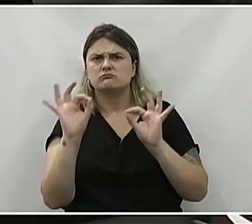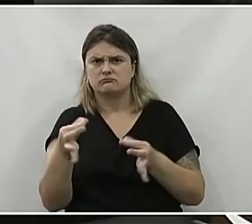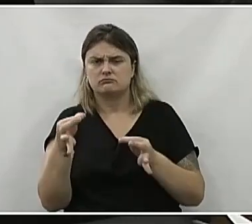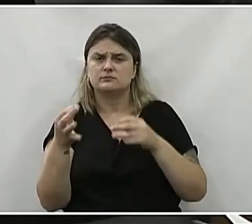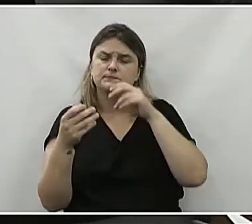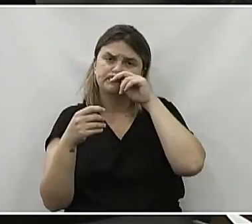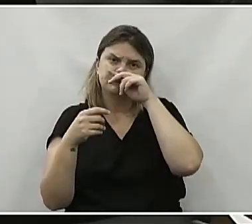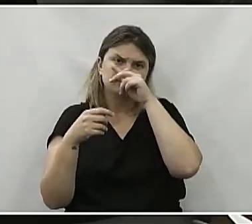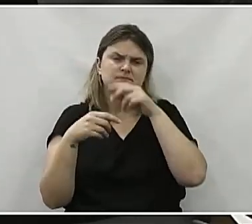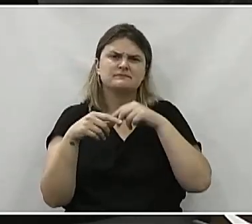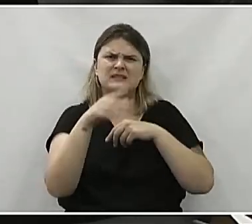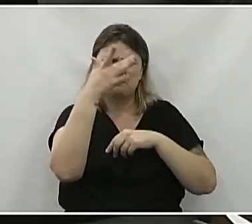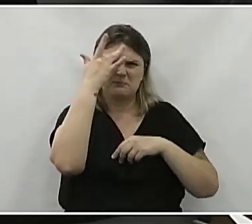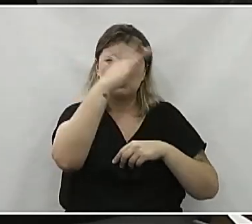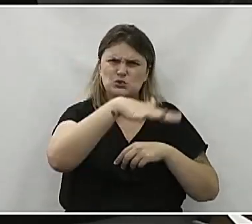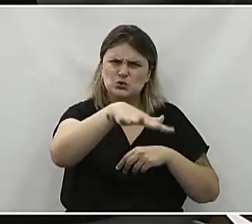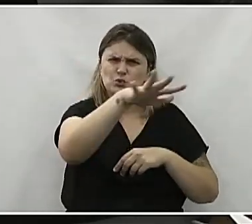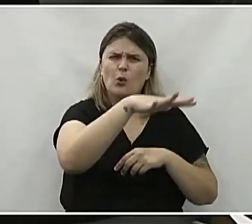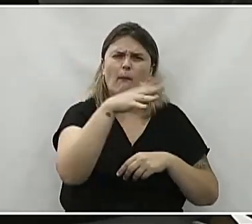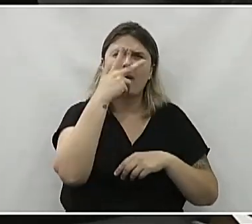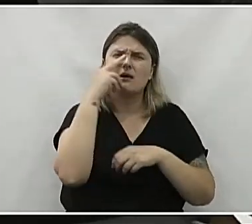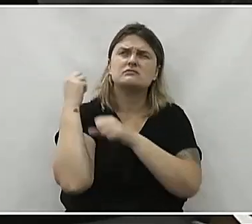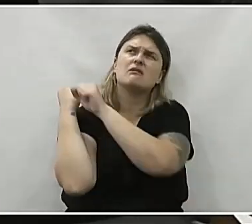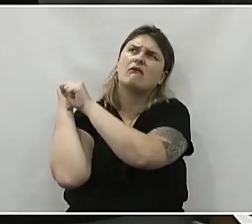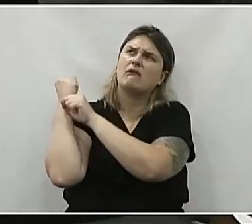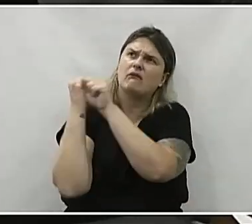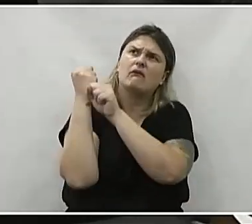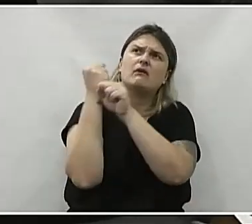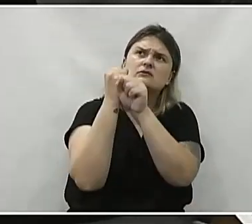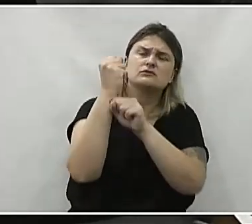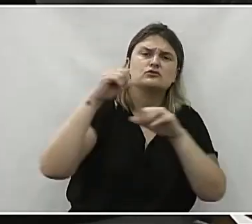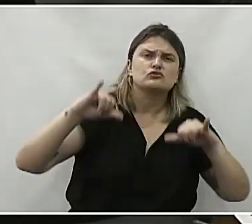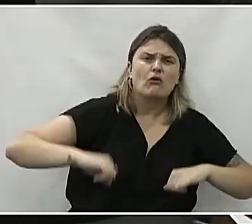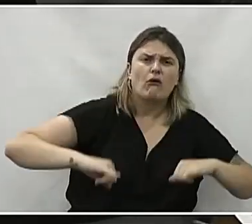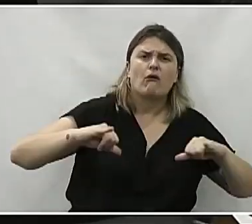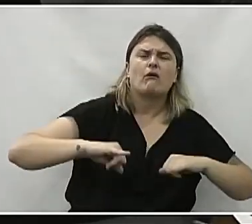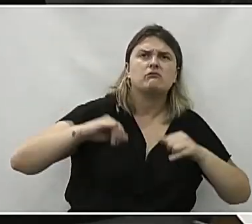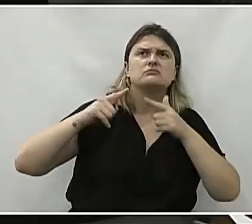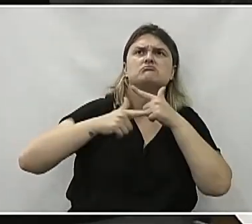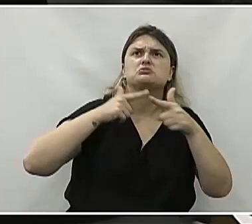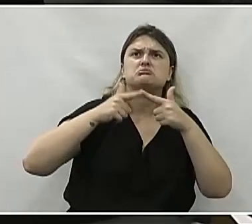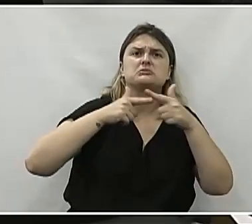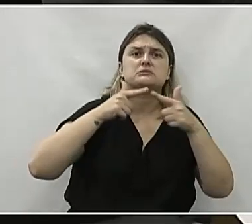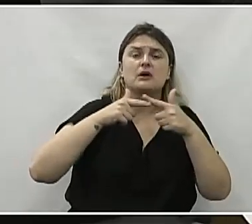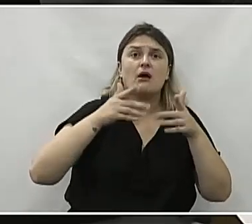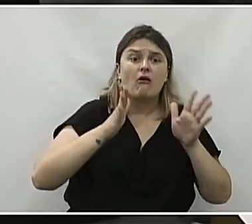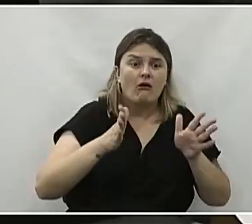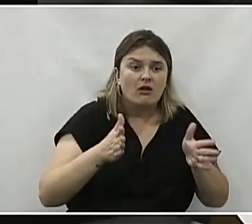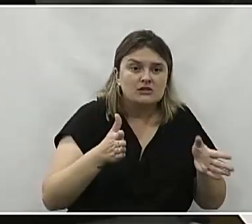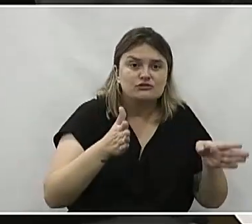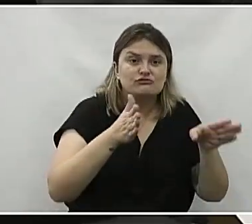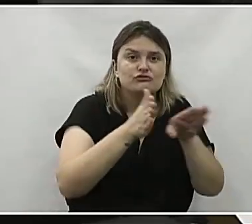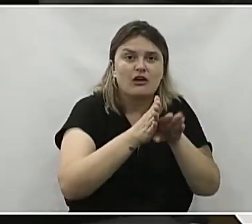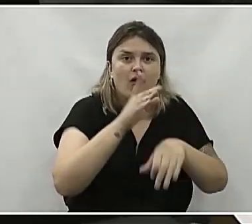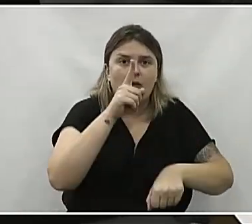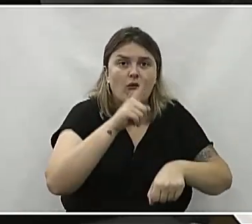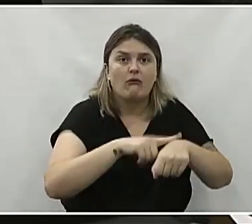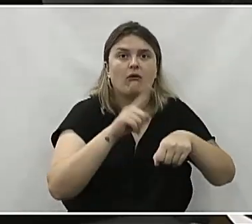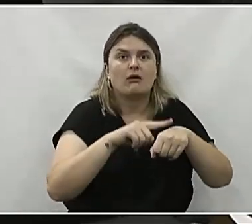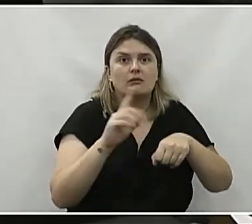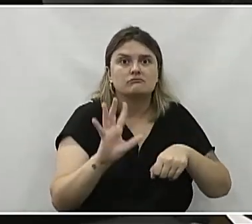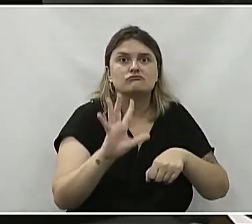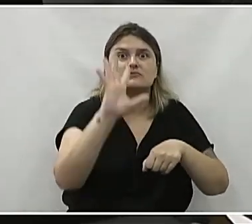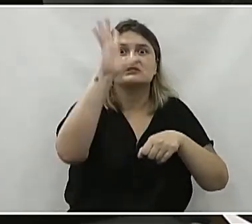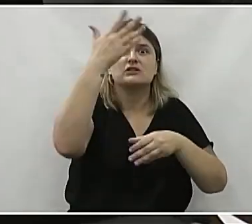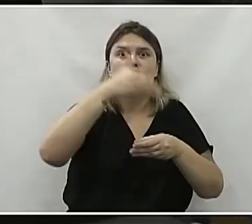aqui que as pessoas passaram anos e anos com esse problema daí quando você chega para